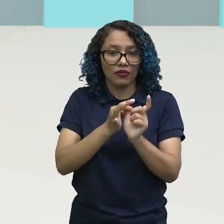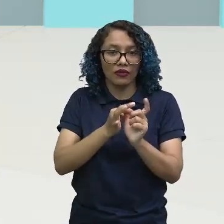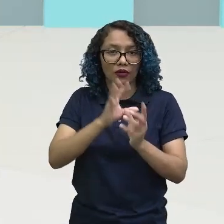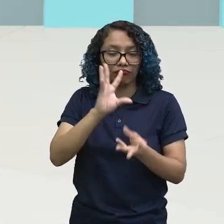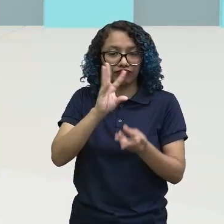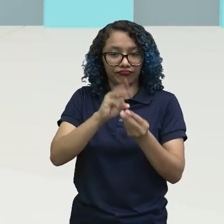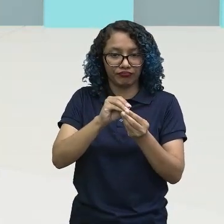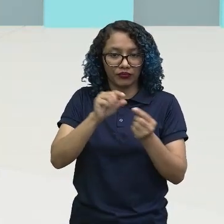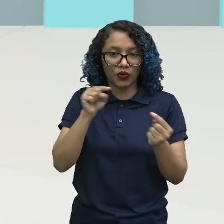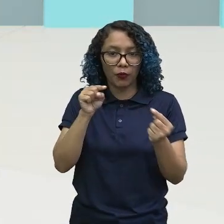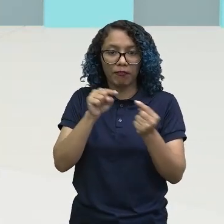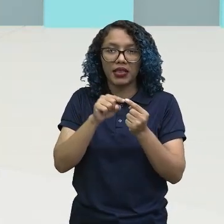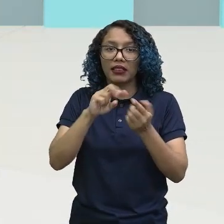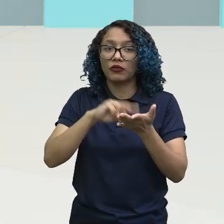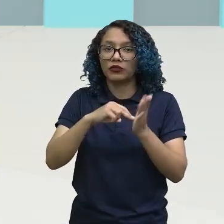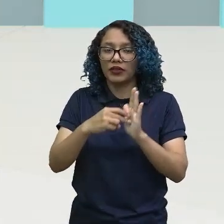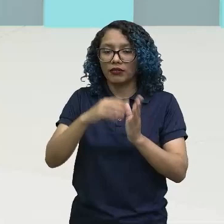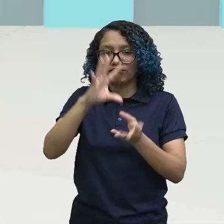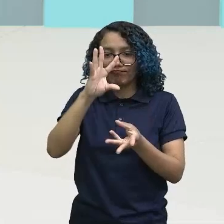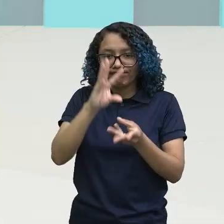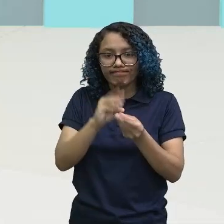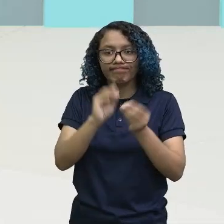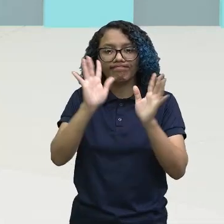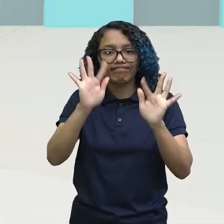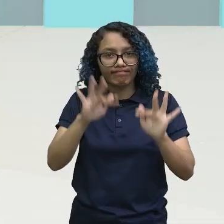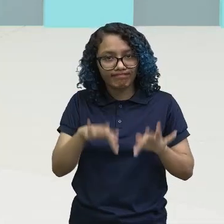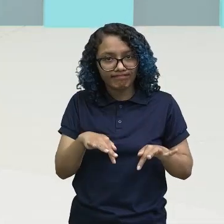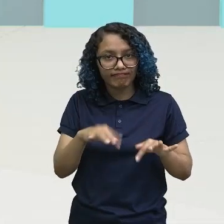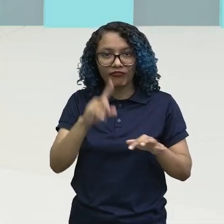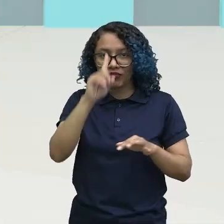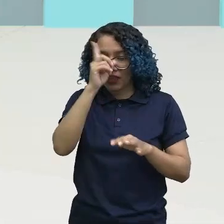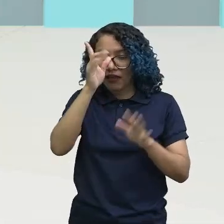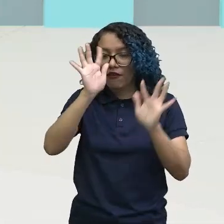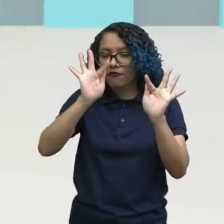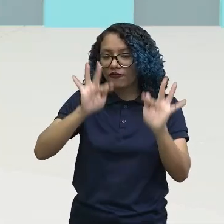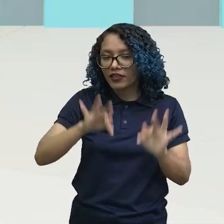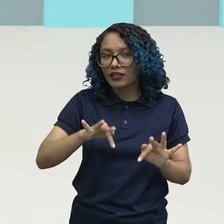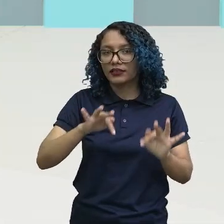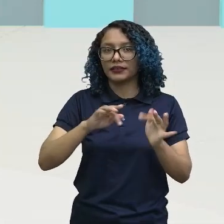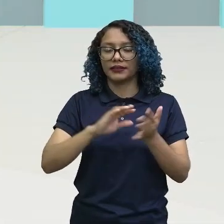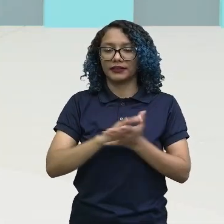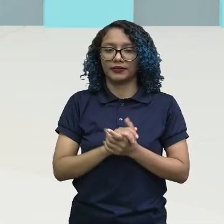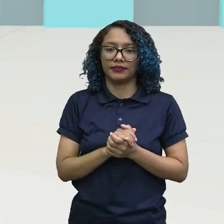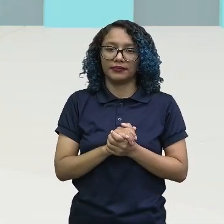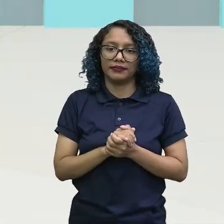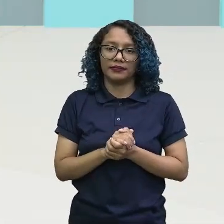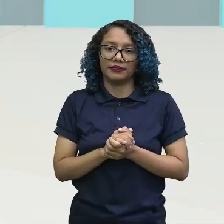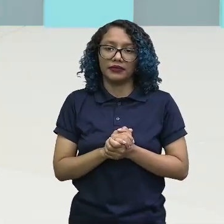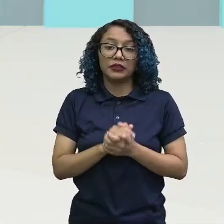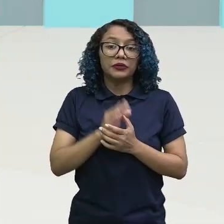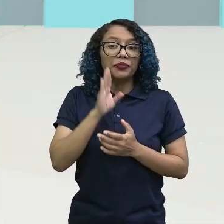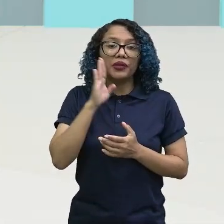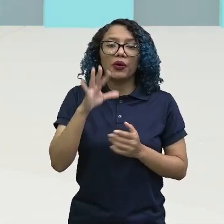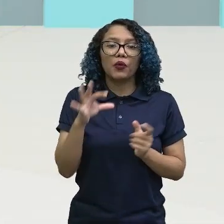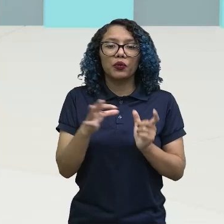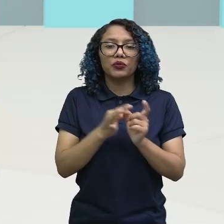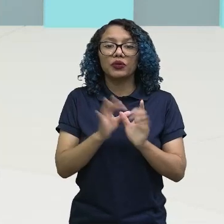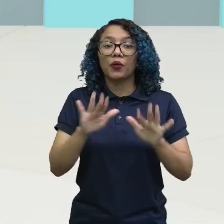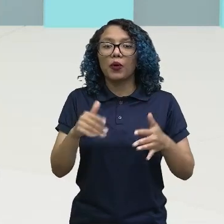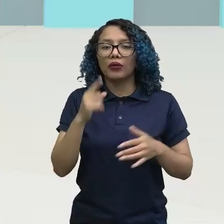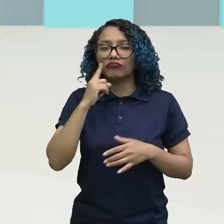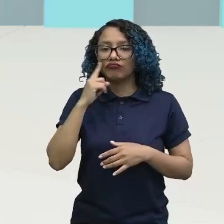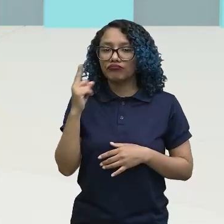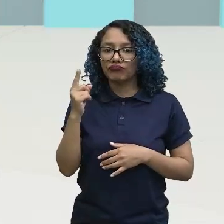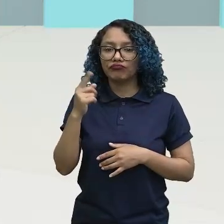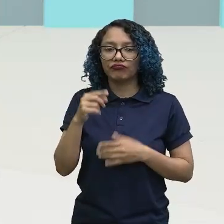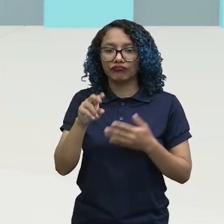de conclusão, fechamento de ideia, fechamento de pensamento. Então, nós temos aí, quais são as principais conjunções? O